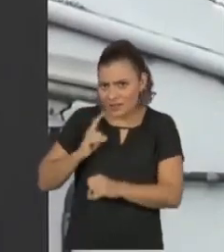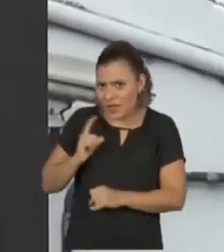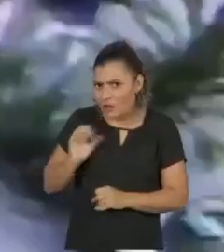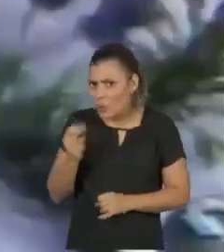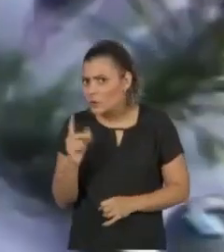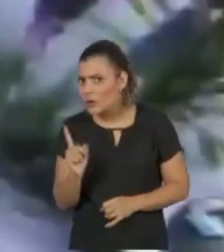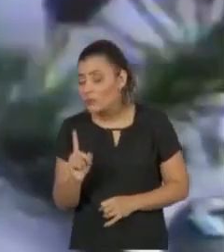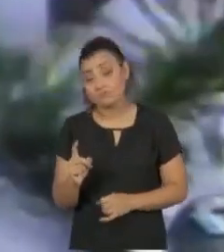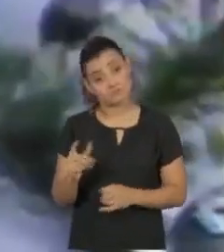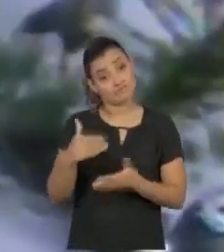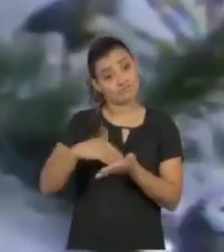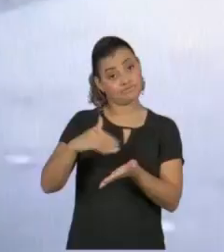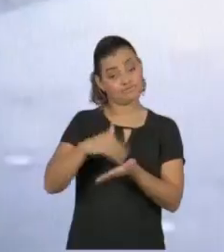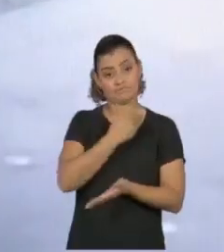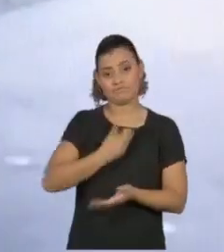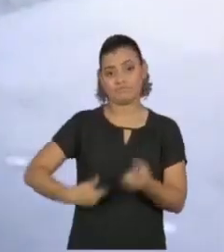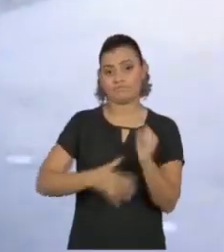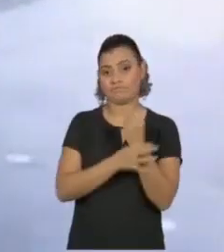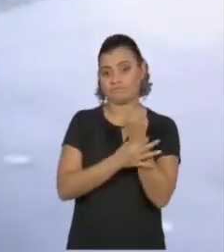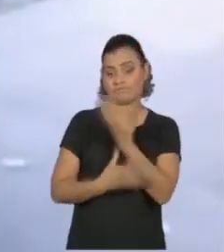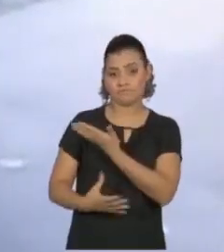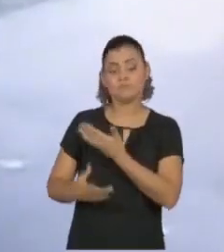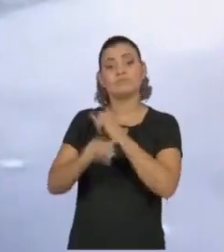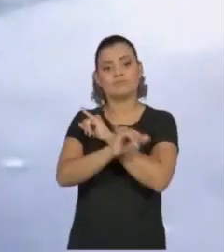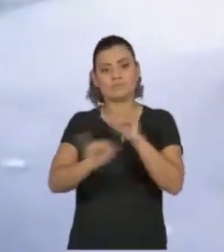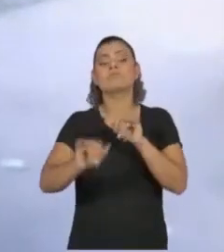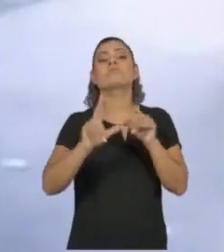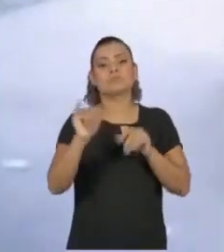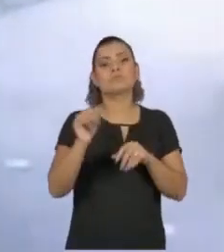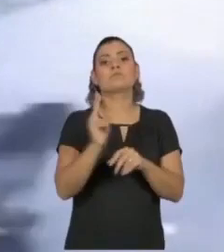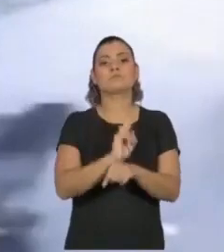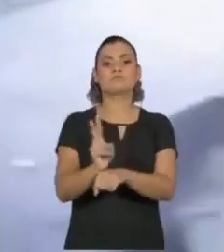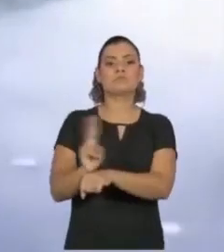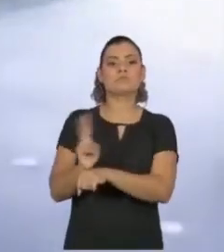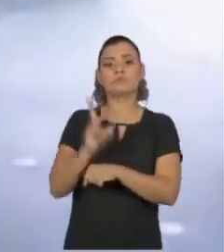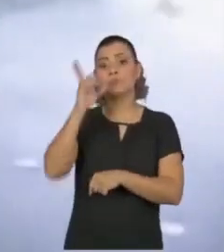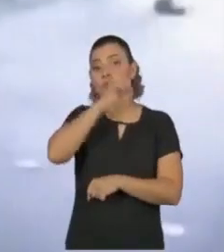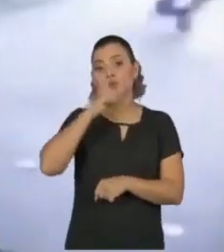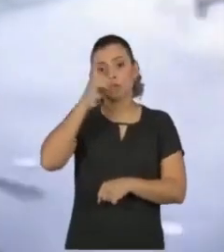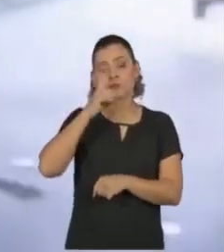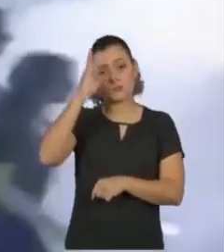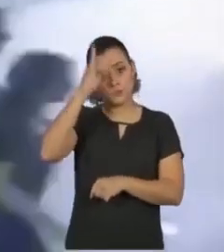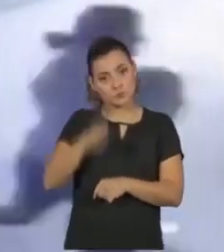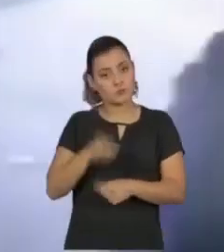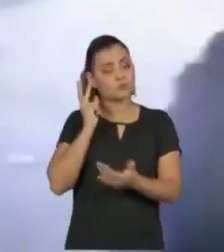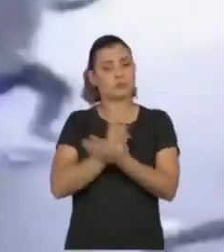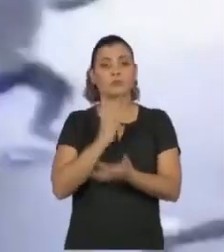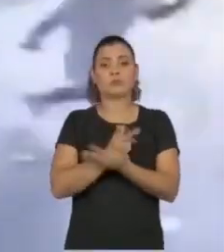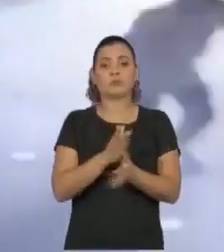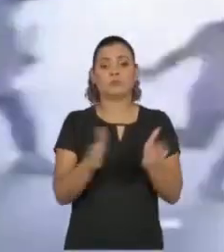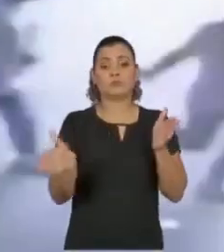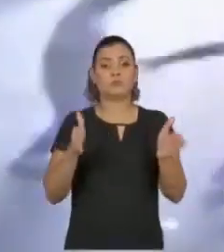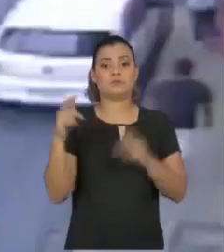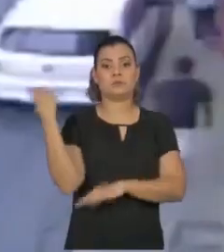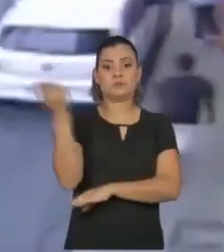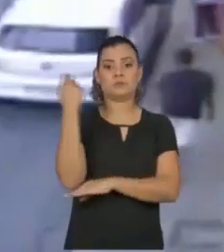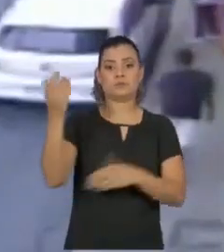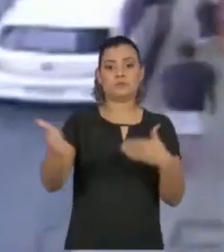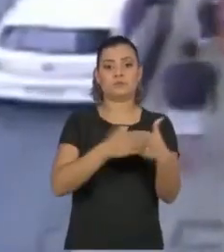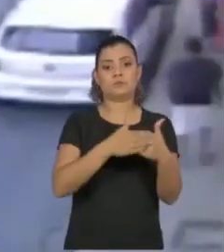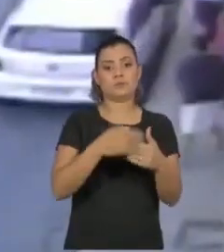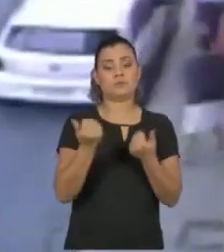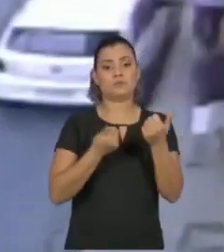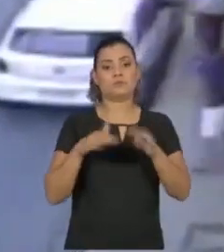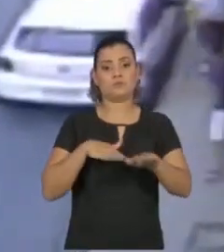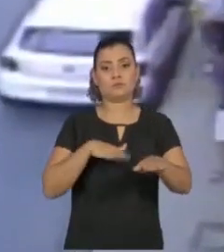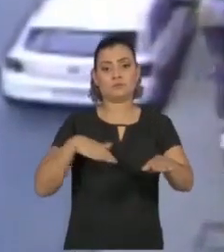A Secretaria de Segurança Pública prometeu reforçar o patrulhamento aos domingos durante o período em que a Avenida Paulista fica interditada